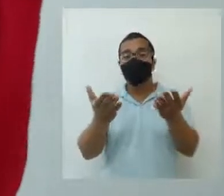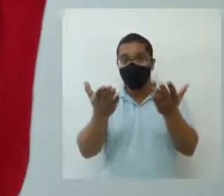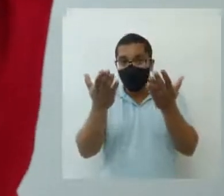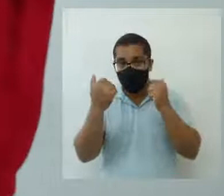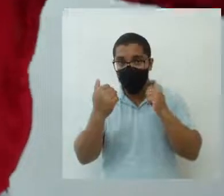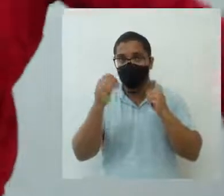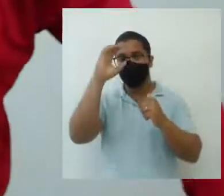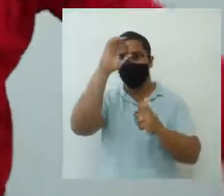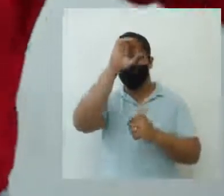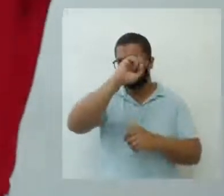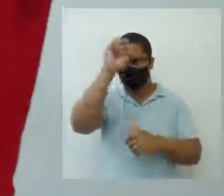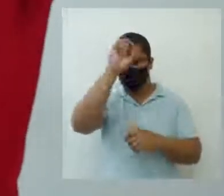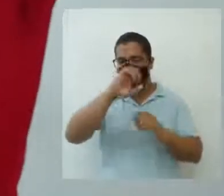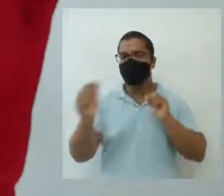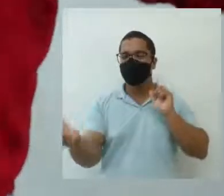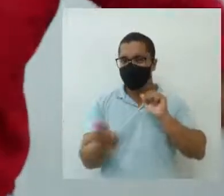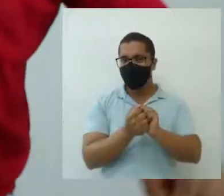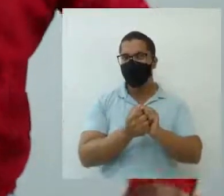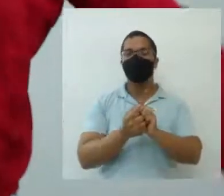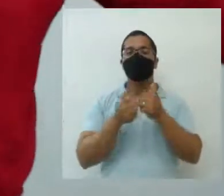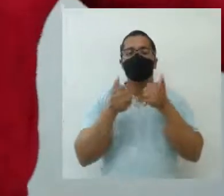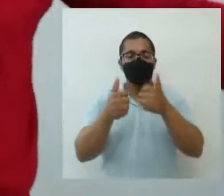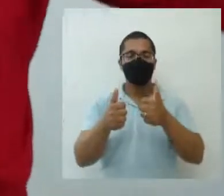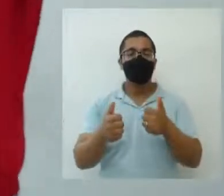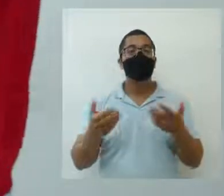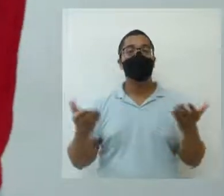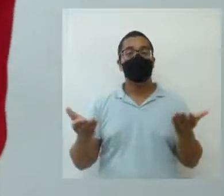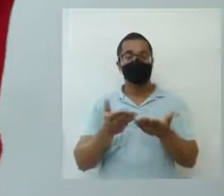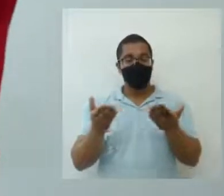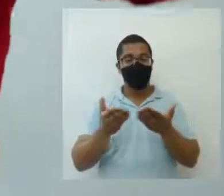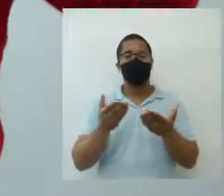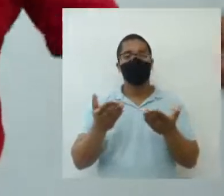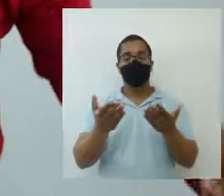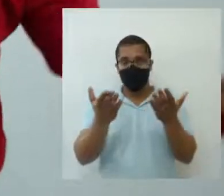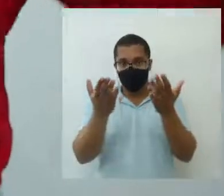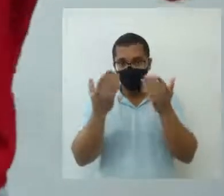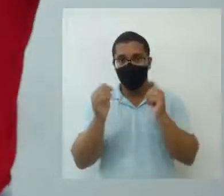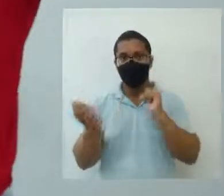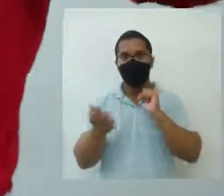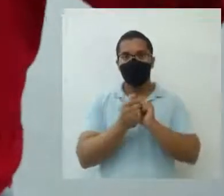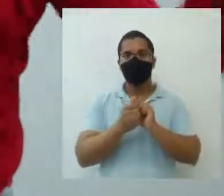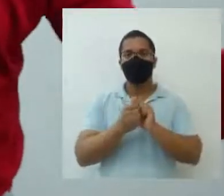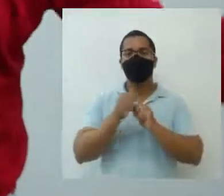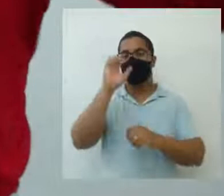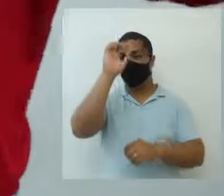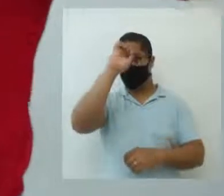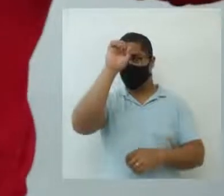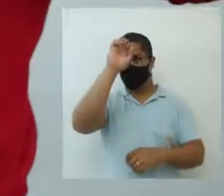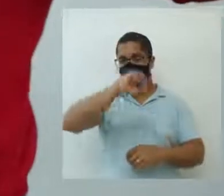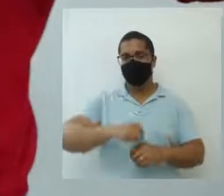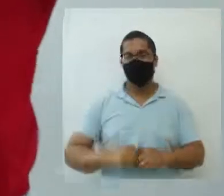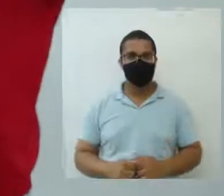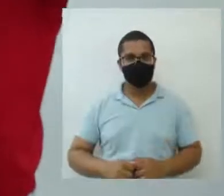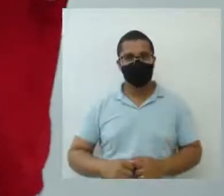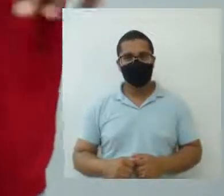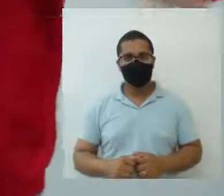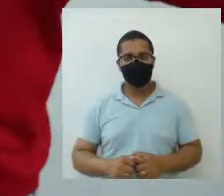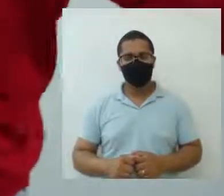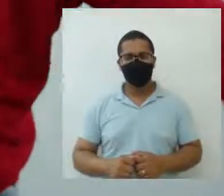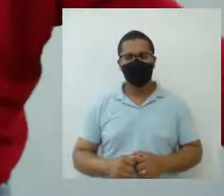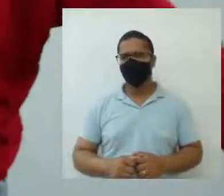nossa nave da história. Então, eu vos convido a entrarem na nossa nave da história.